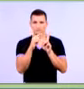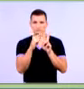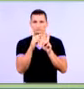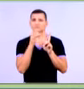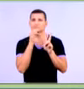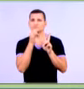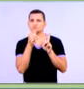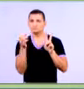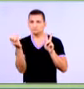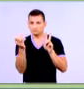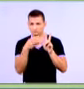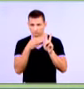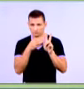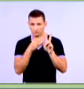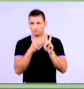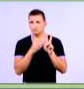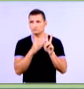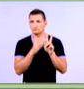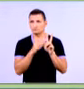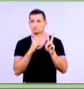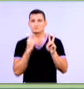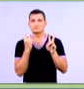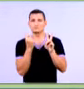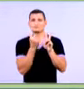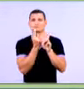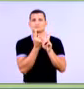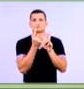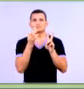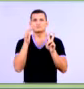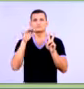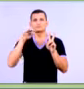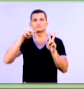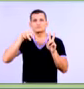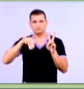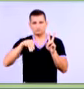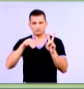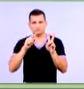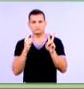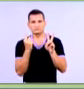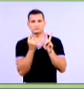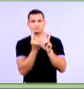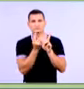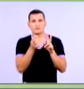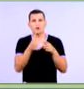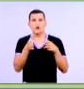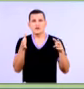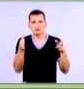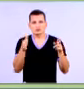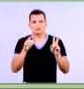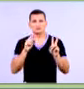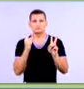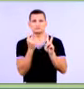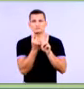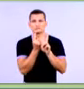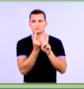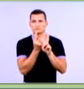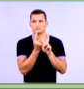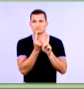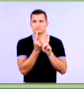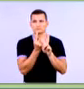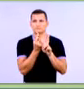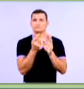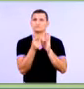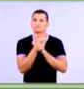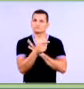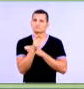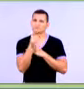um elemento novo, eu vou aumentar o meu fim, né? Eu vou aumentar o meu fim. Bom, aí eu pergunto, ela